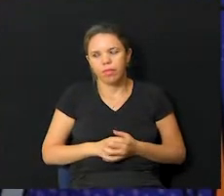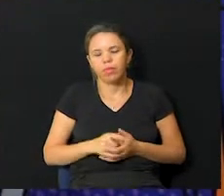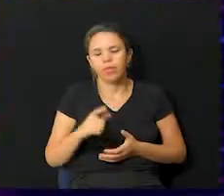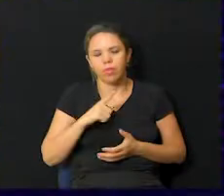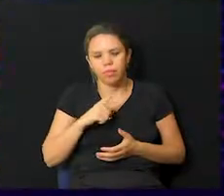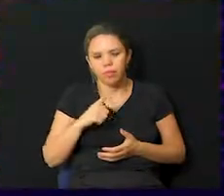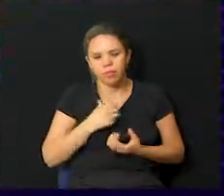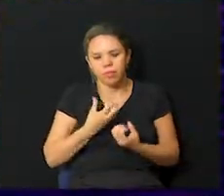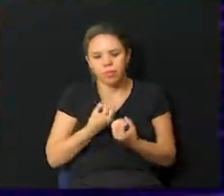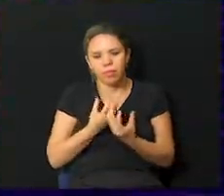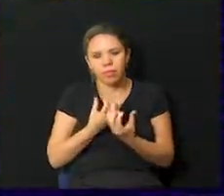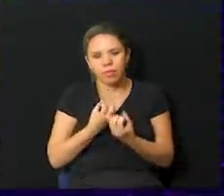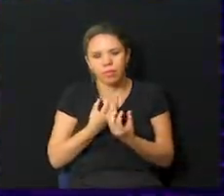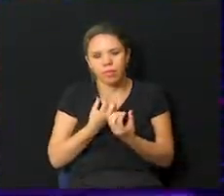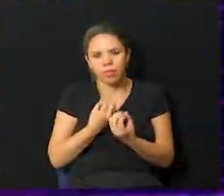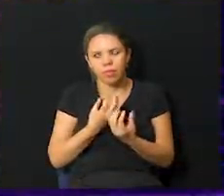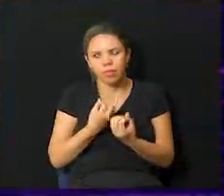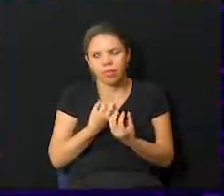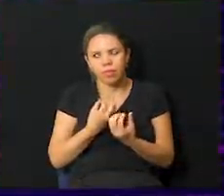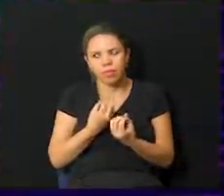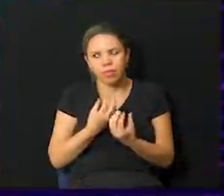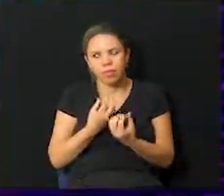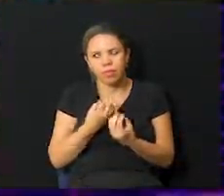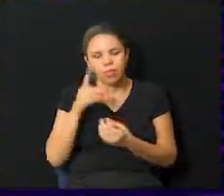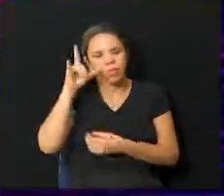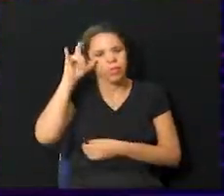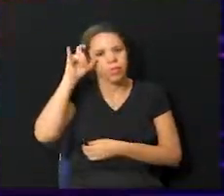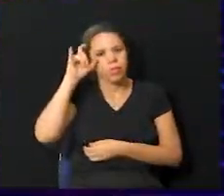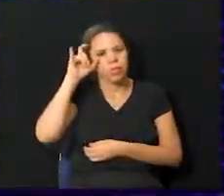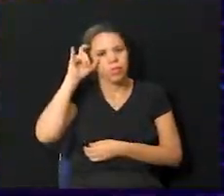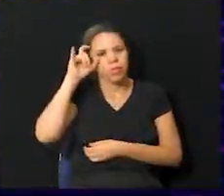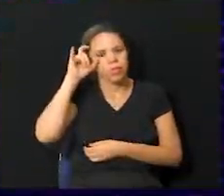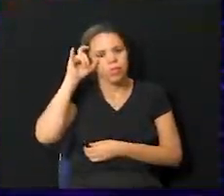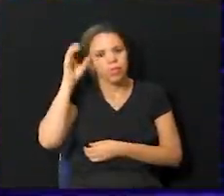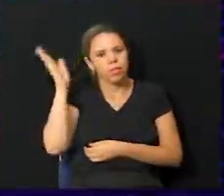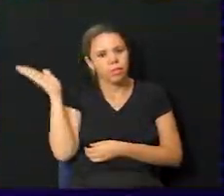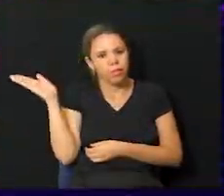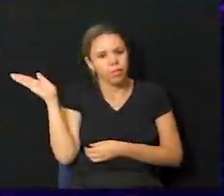tem todas as informações no meu Instagram,